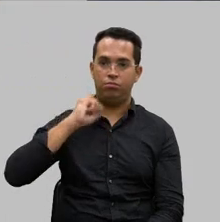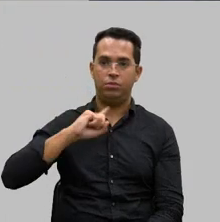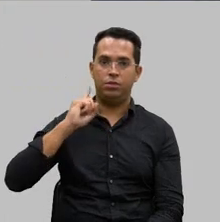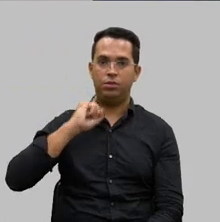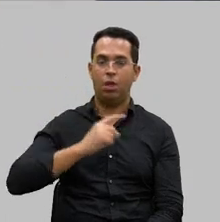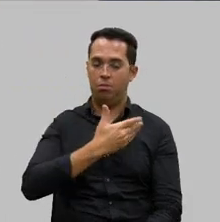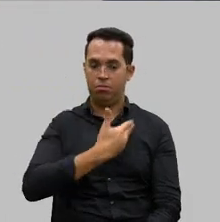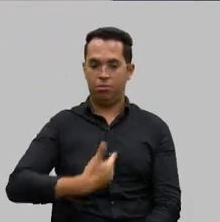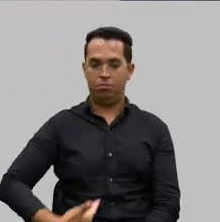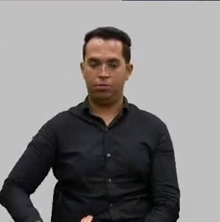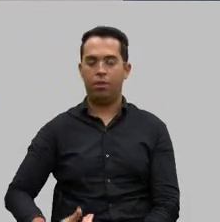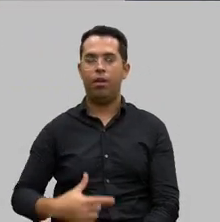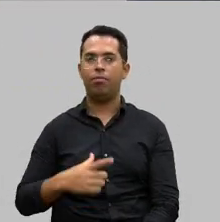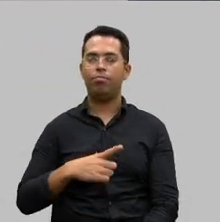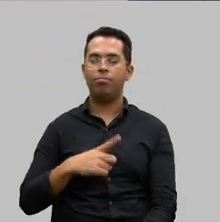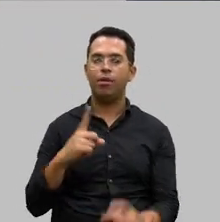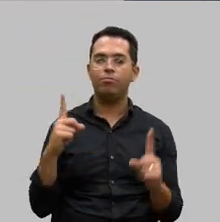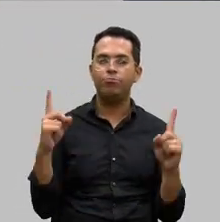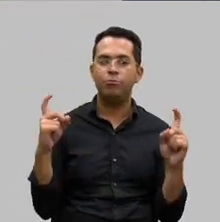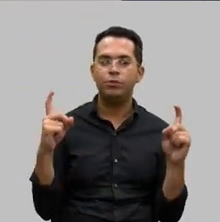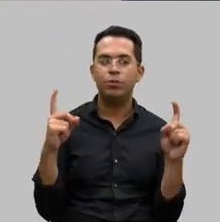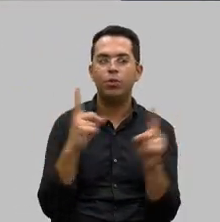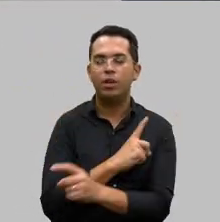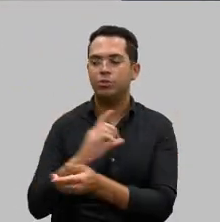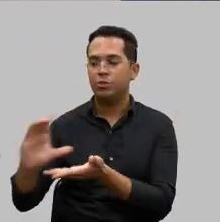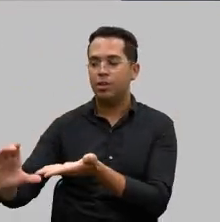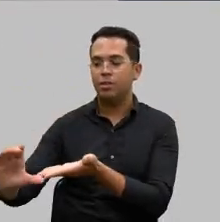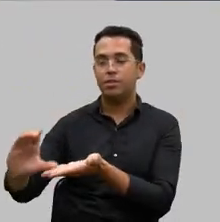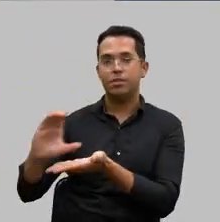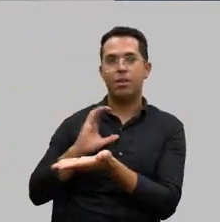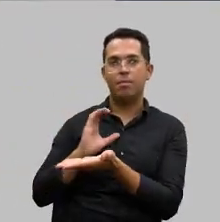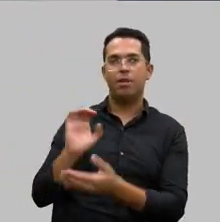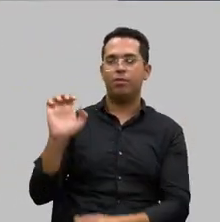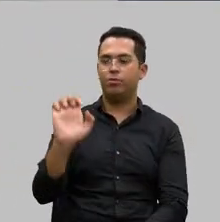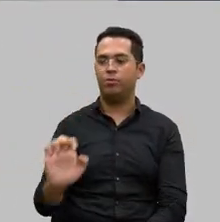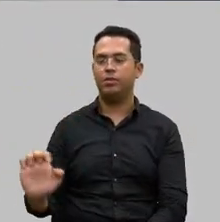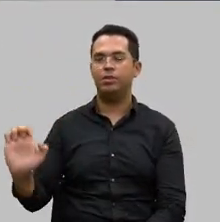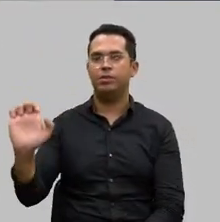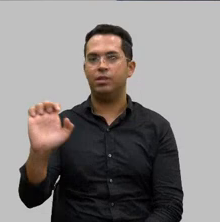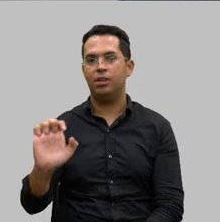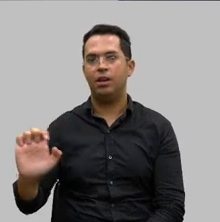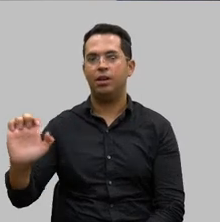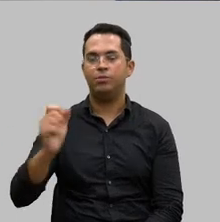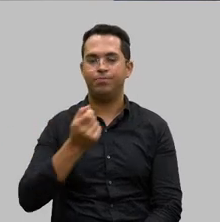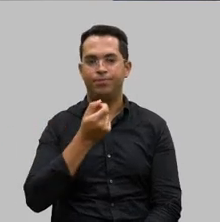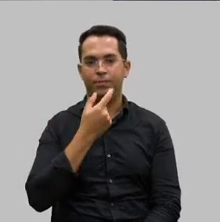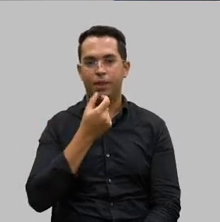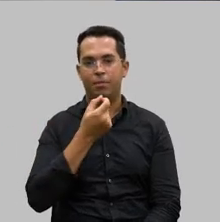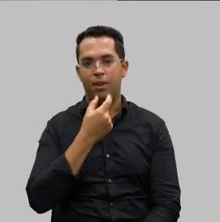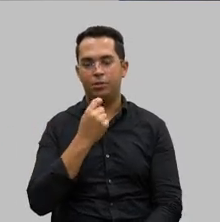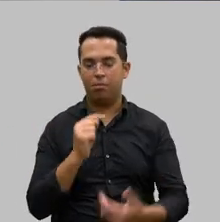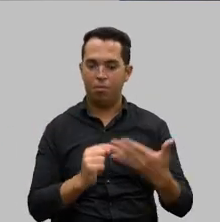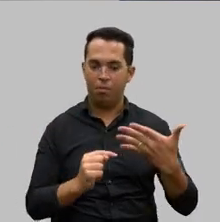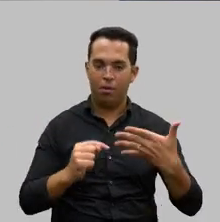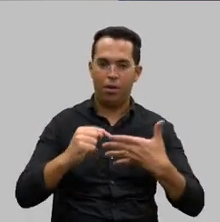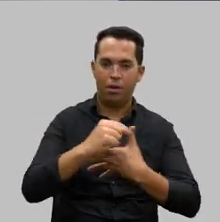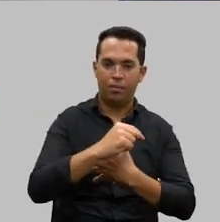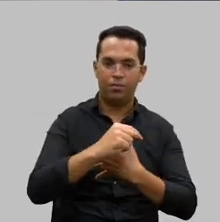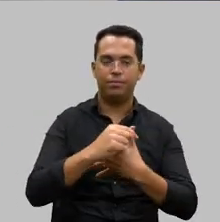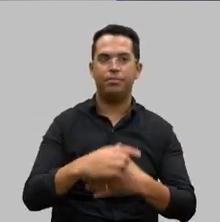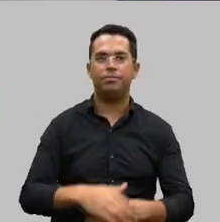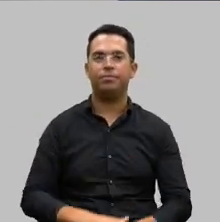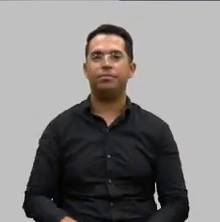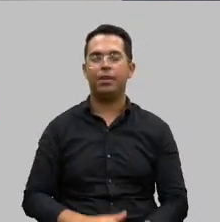do Estado Esses medicamentos de alto custo Principalmente quando sai fora da atenção primária